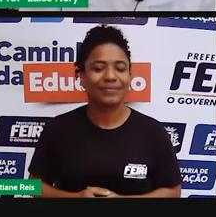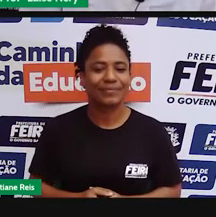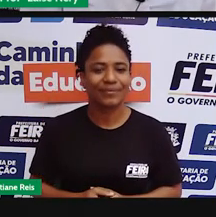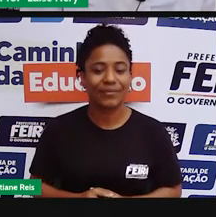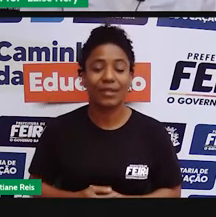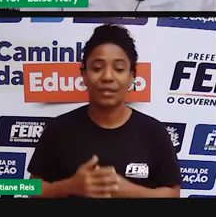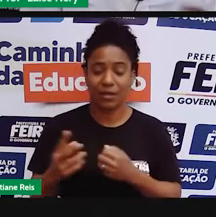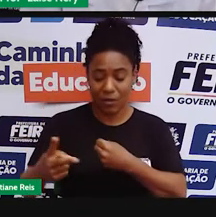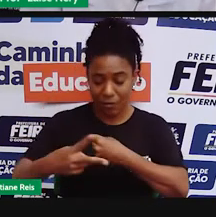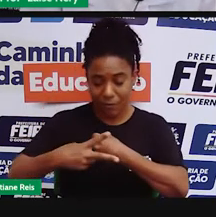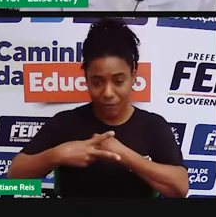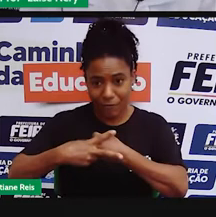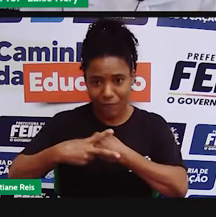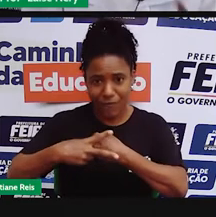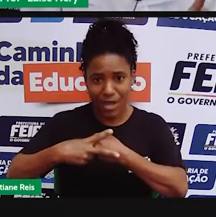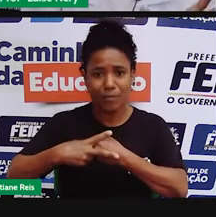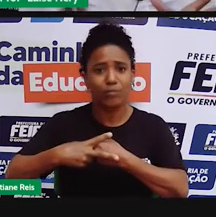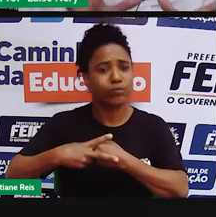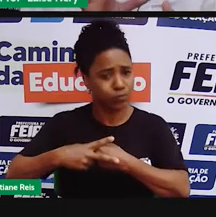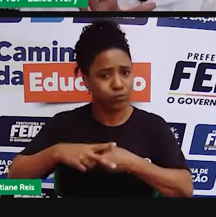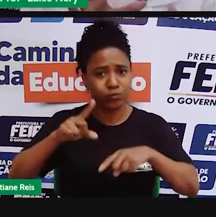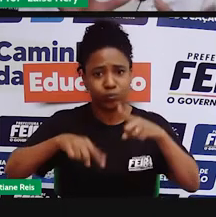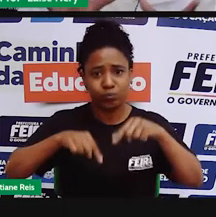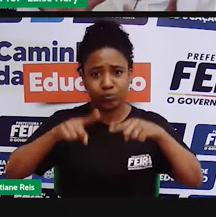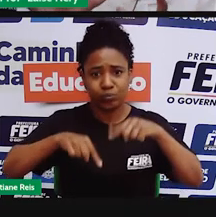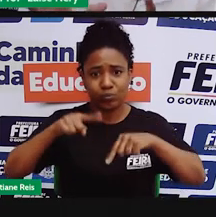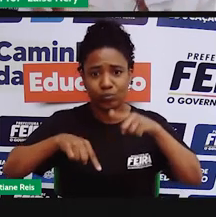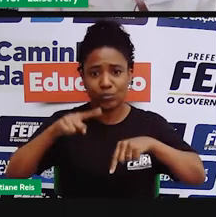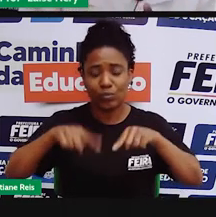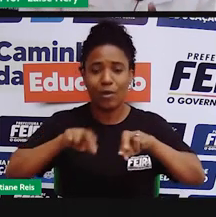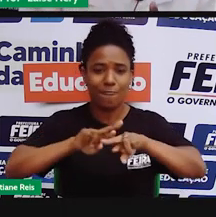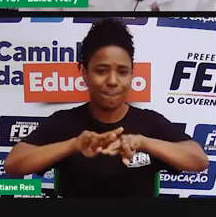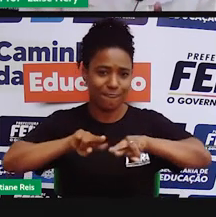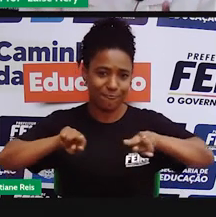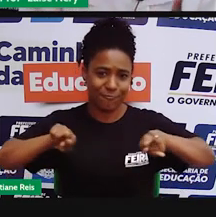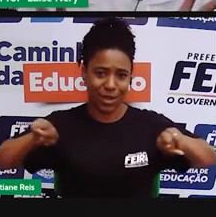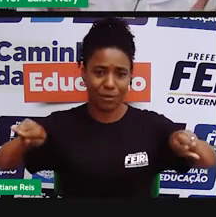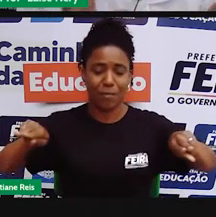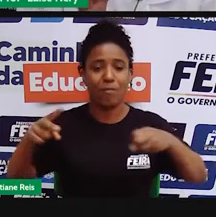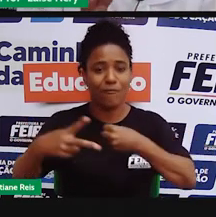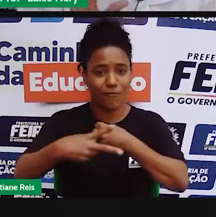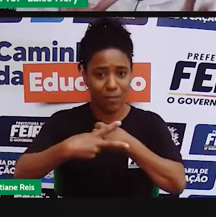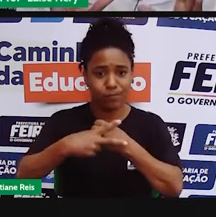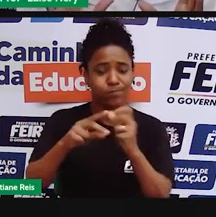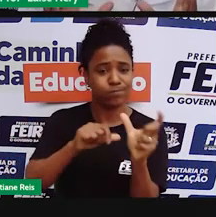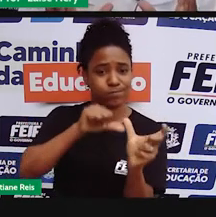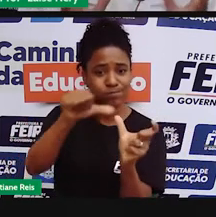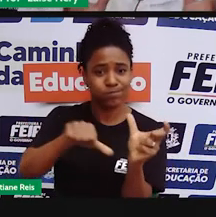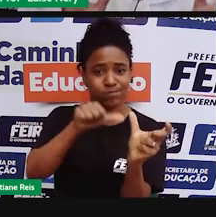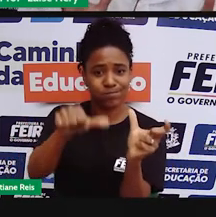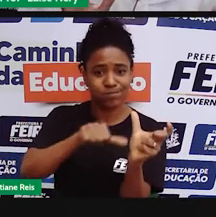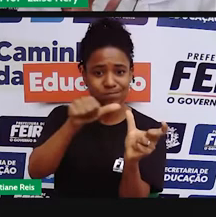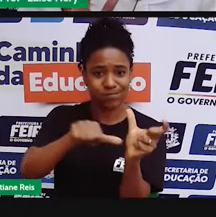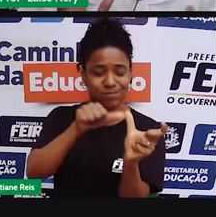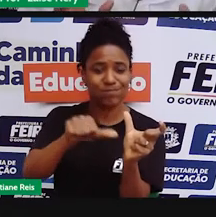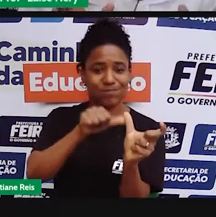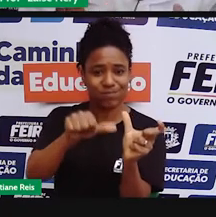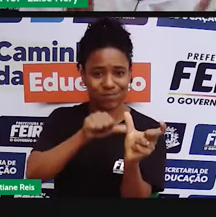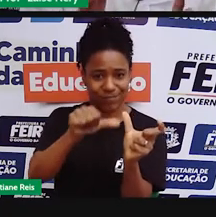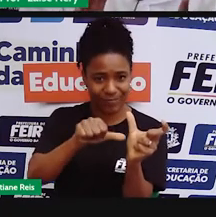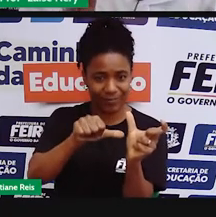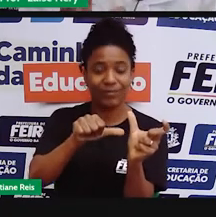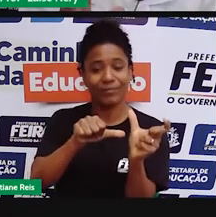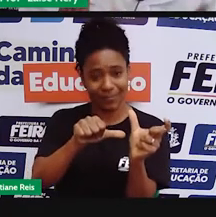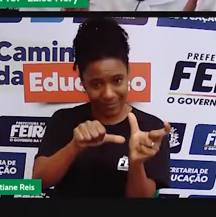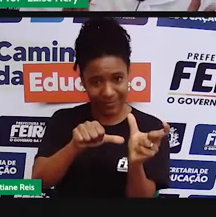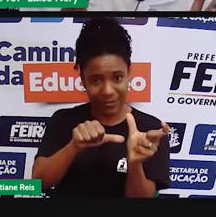Os verbos são variáveis, ou seja, eles podem mudar sua forma de acordo com algumas